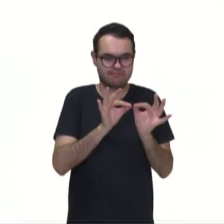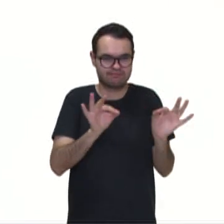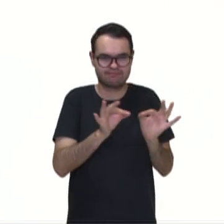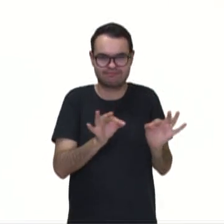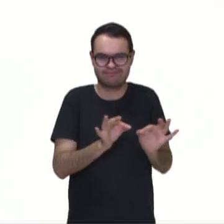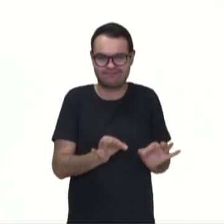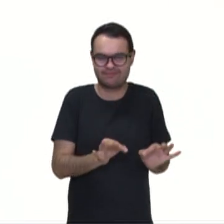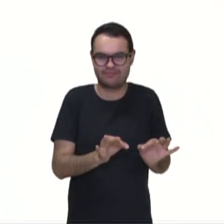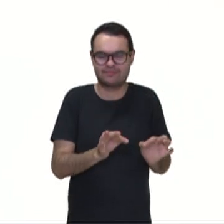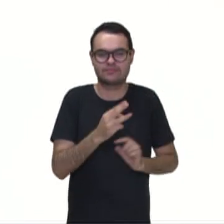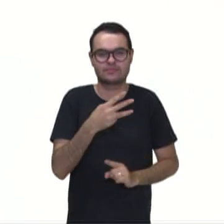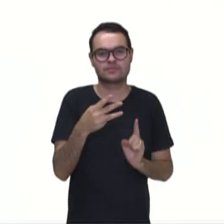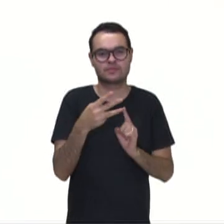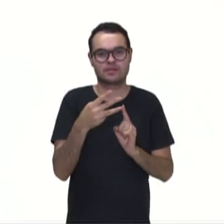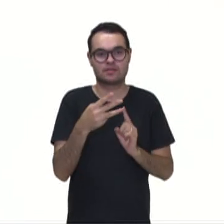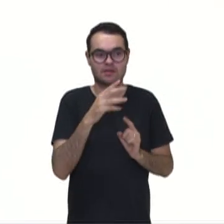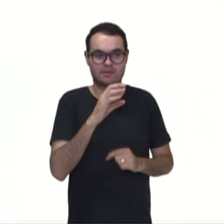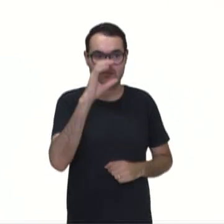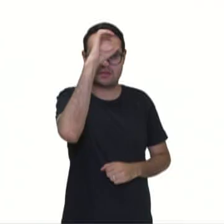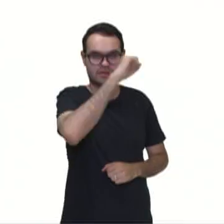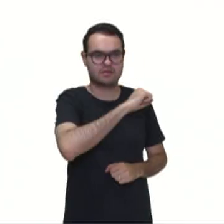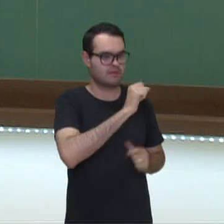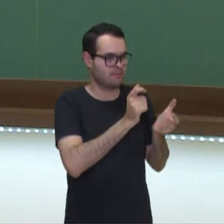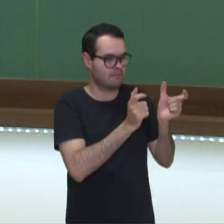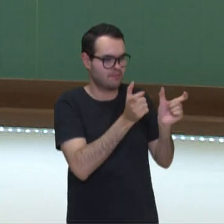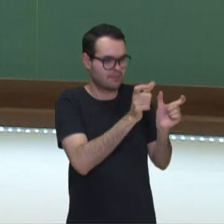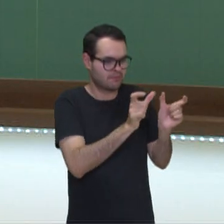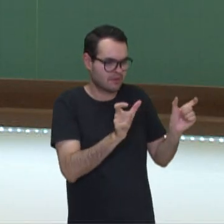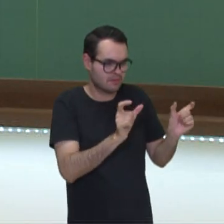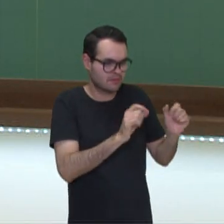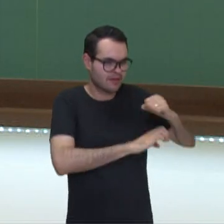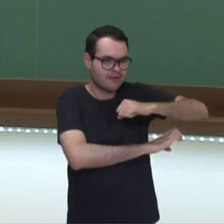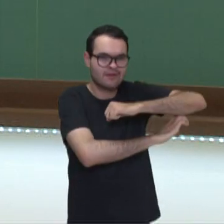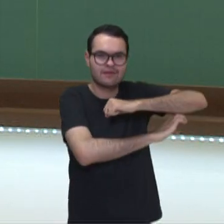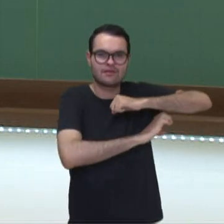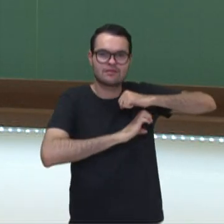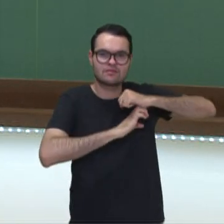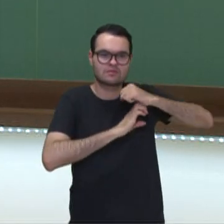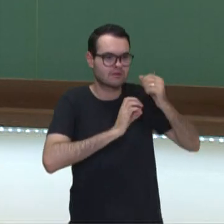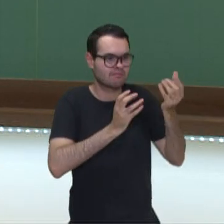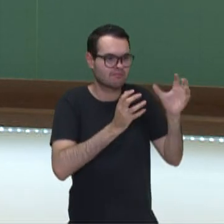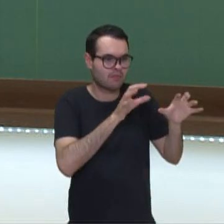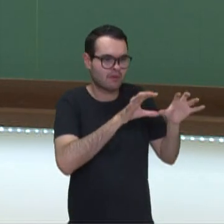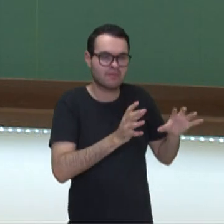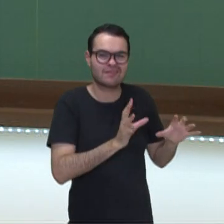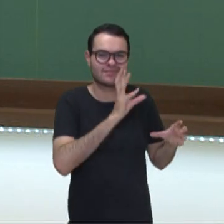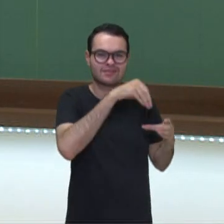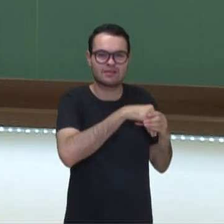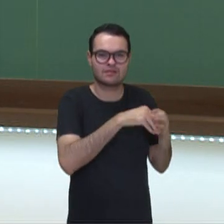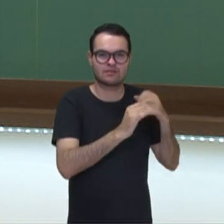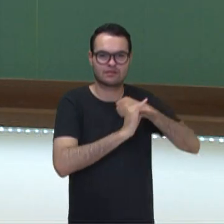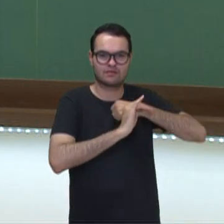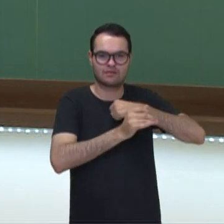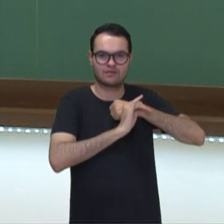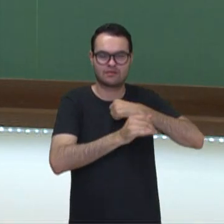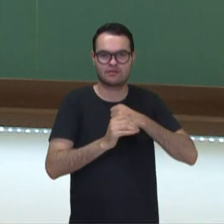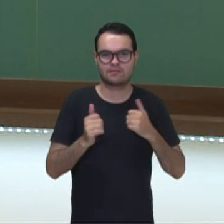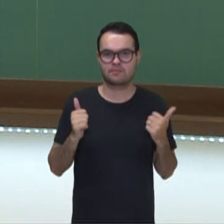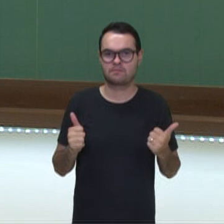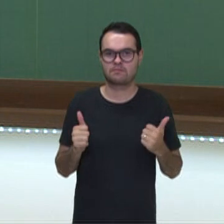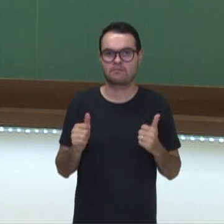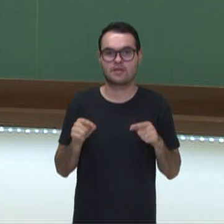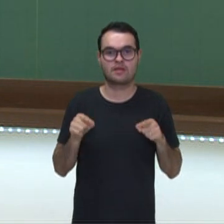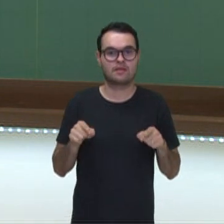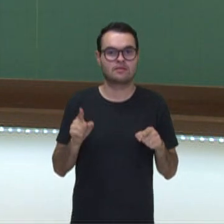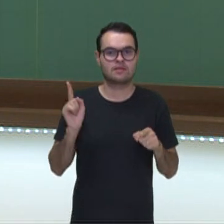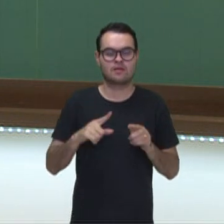finalmente, aprender um pouco mais sobre os elementos estruturais ou composicionais de uma crônica. Este é o nosso gênero